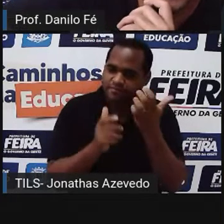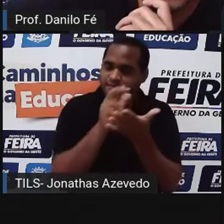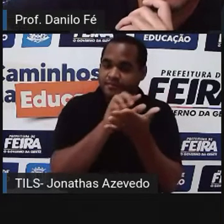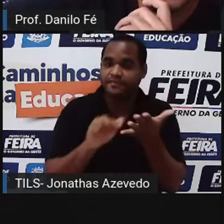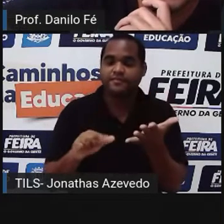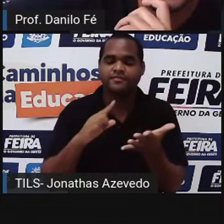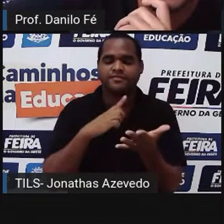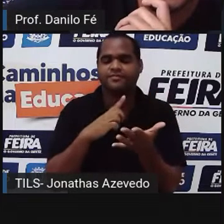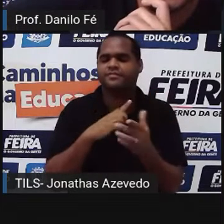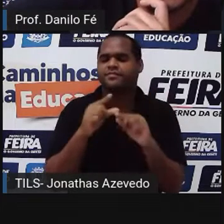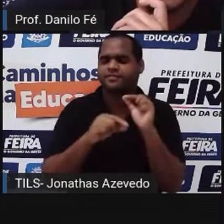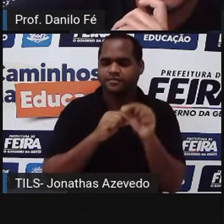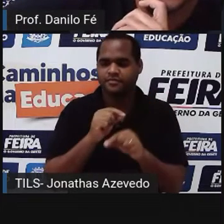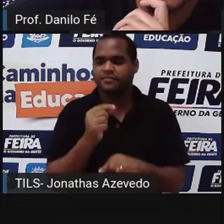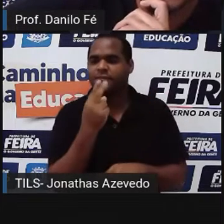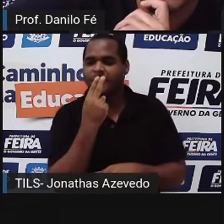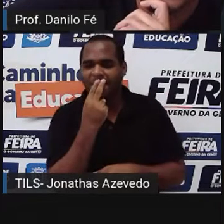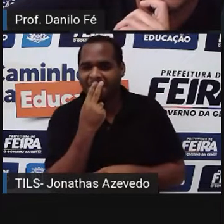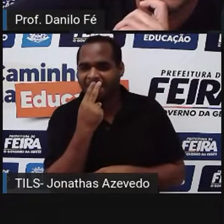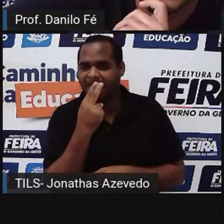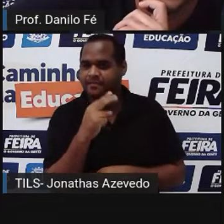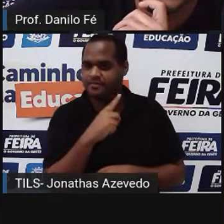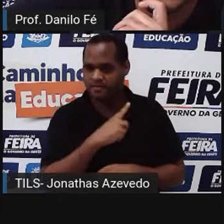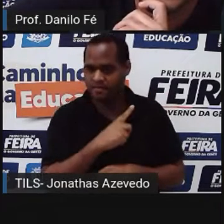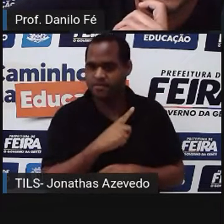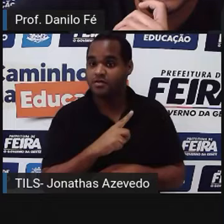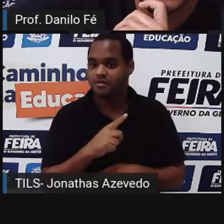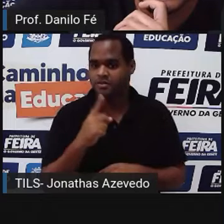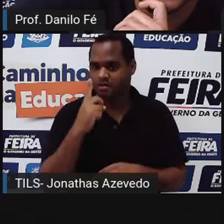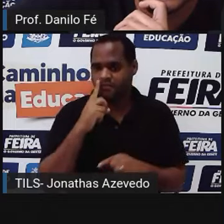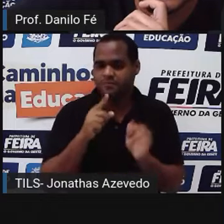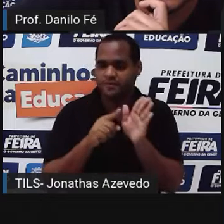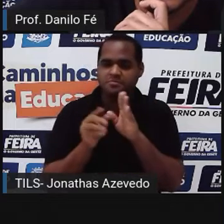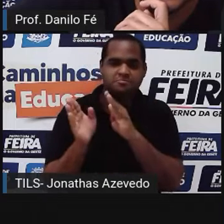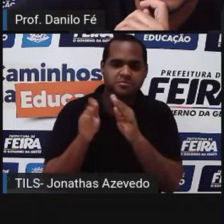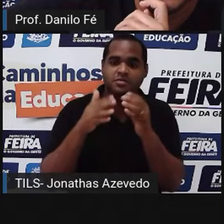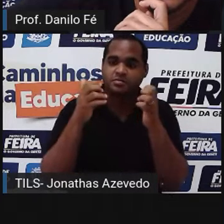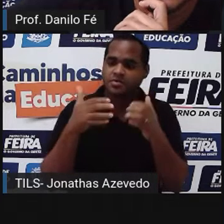outro lado, Hitler faz o avanço dele